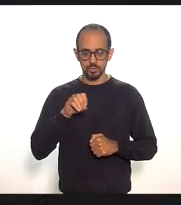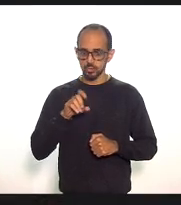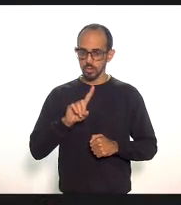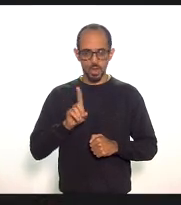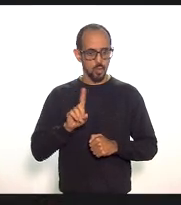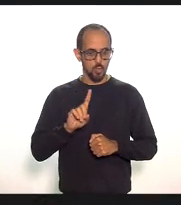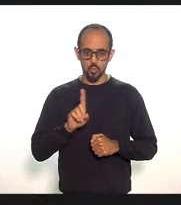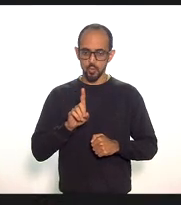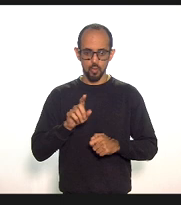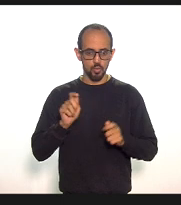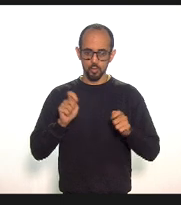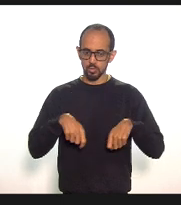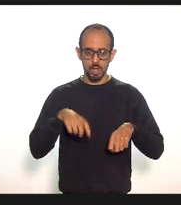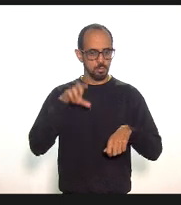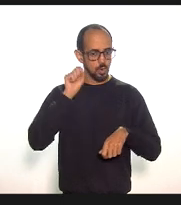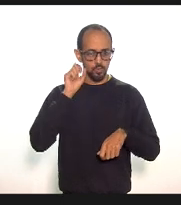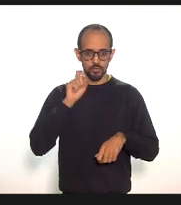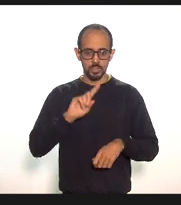Nada.